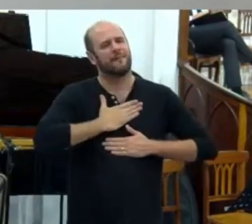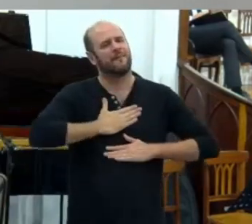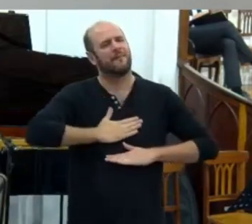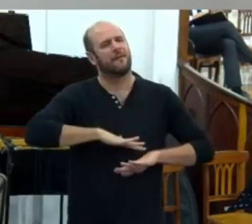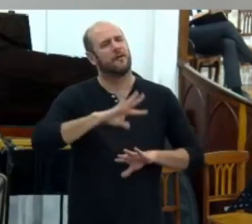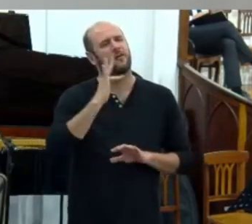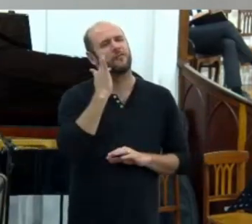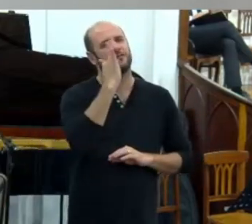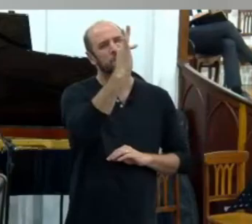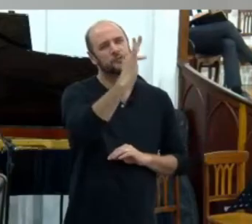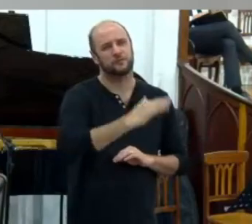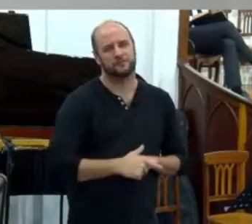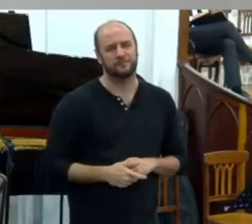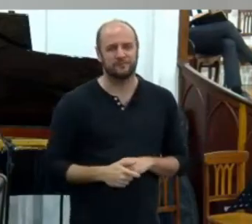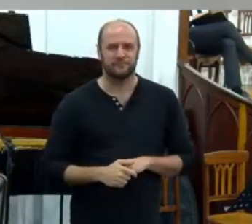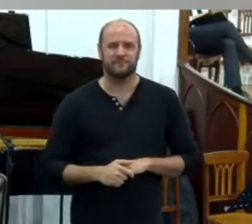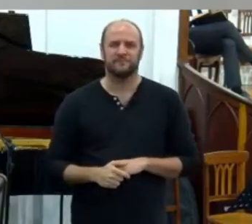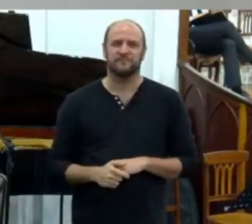sabático no futuro.